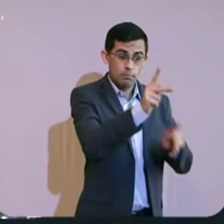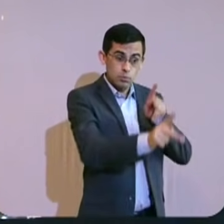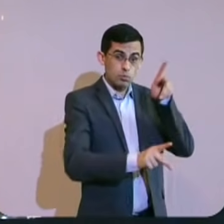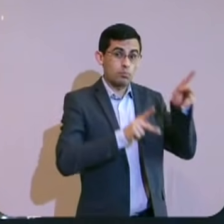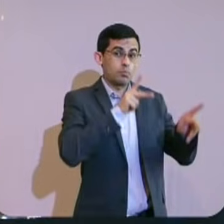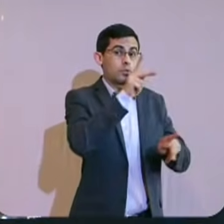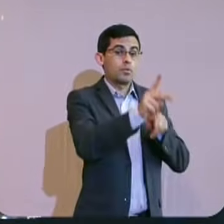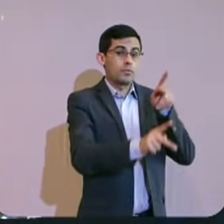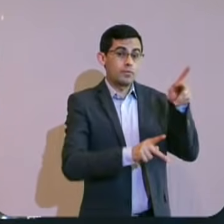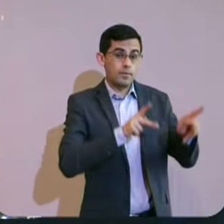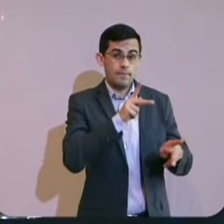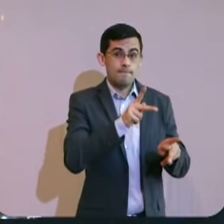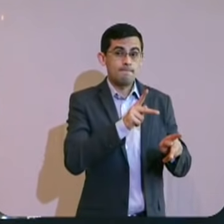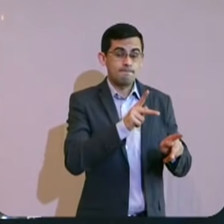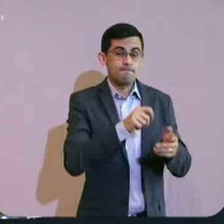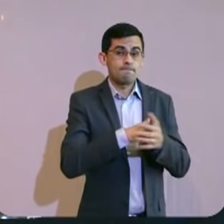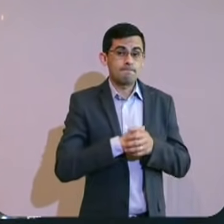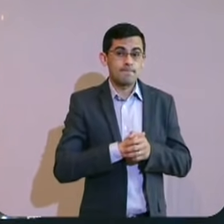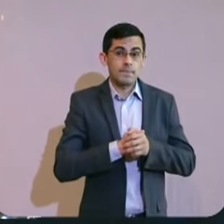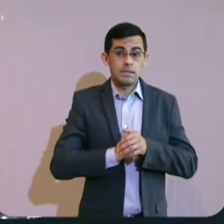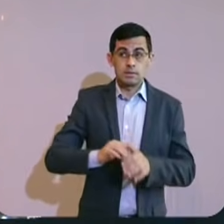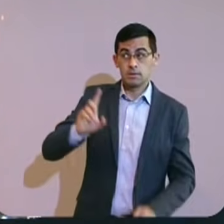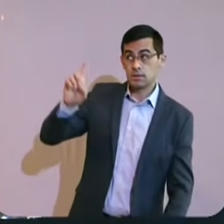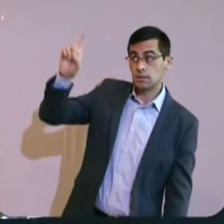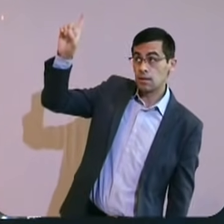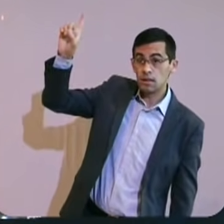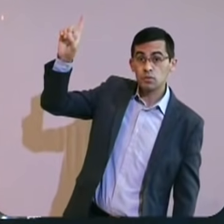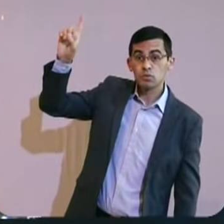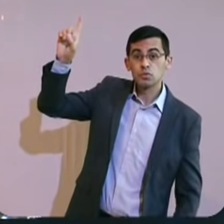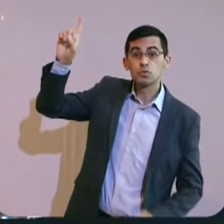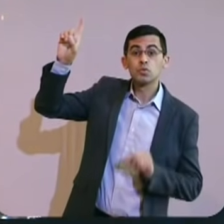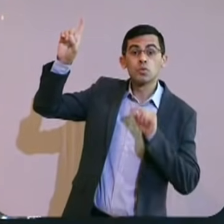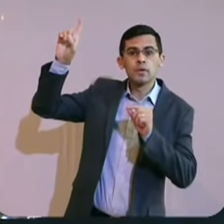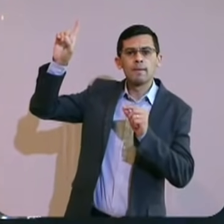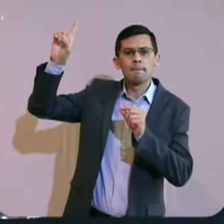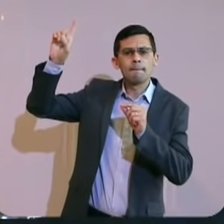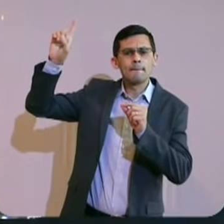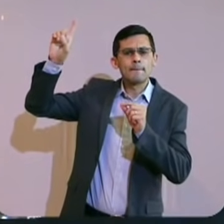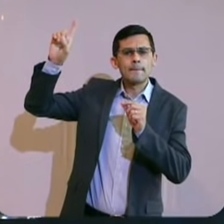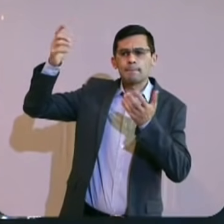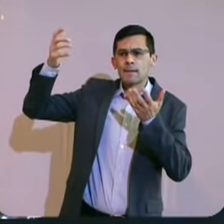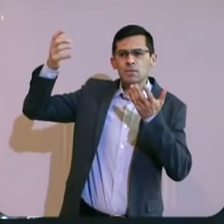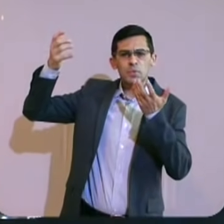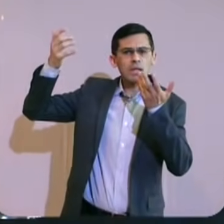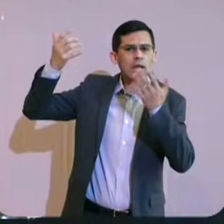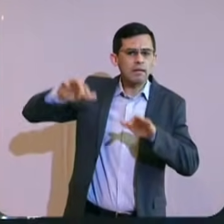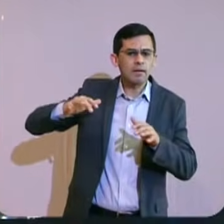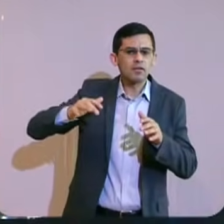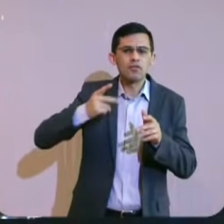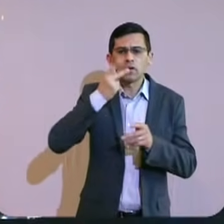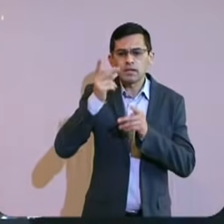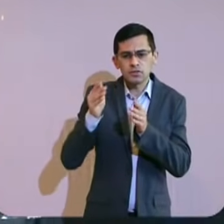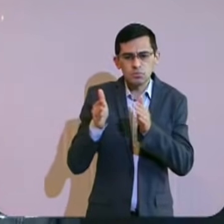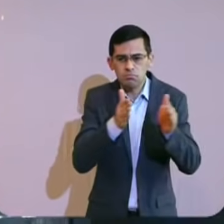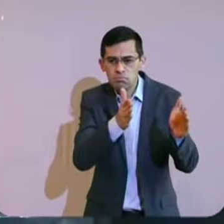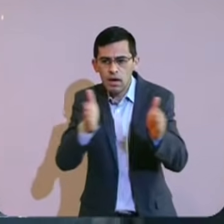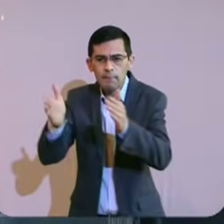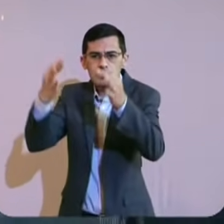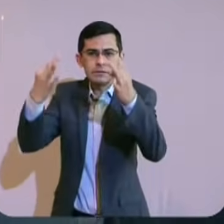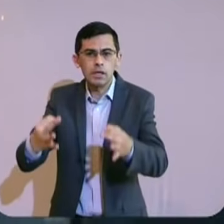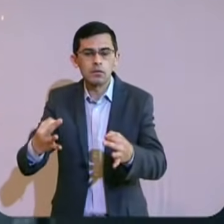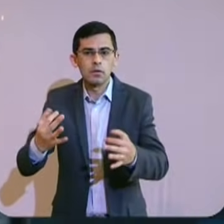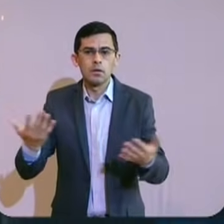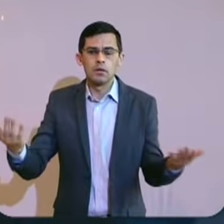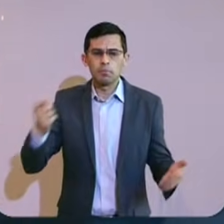povo que Deus não queria que ele determinasse uma rota, gente, eu fico imaginando